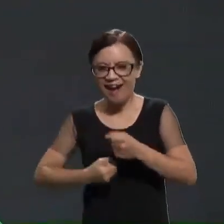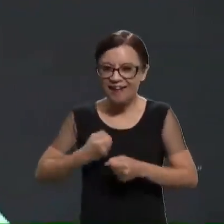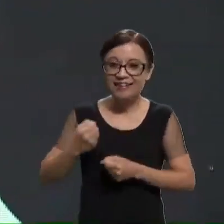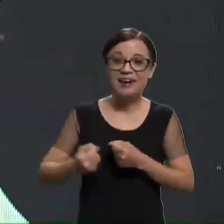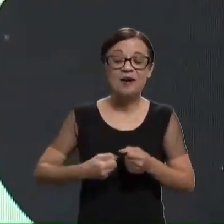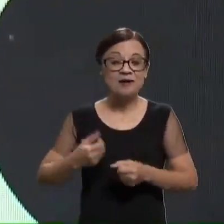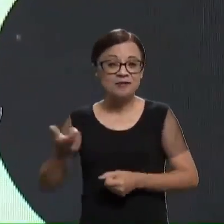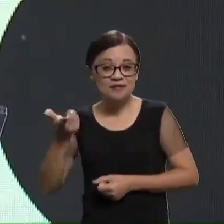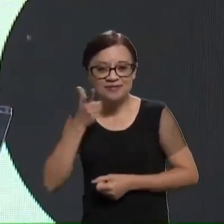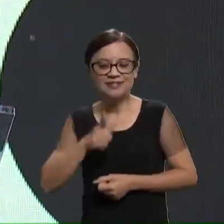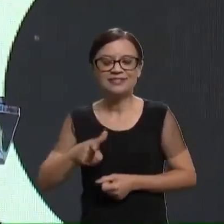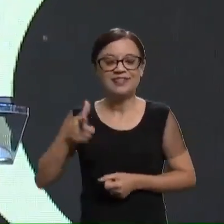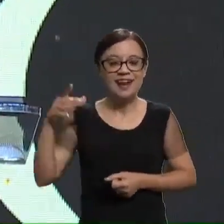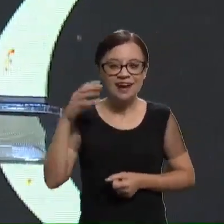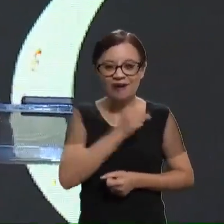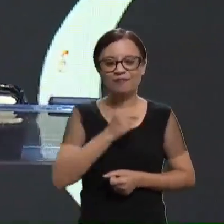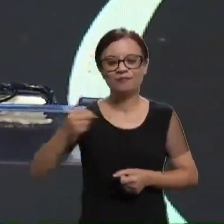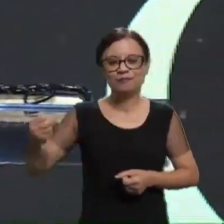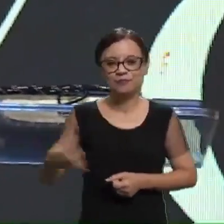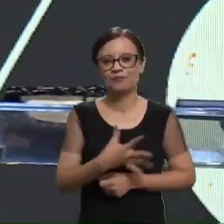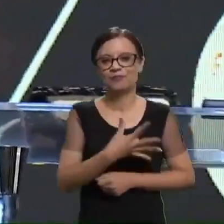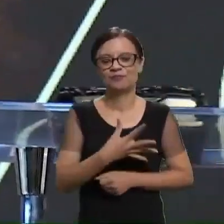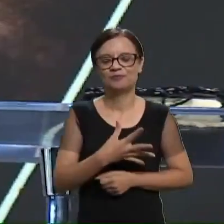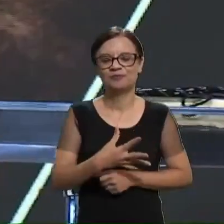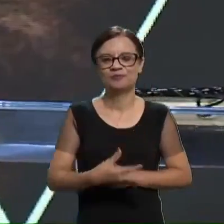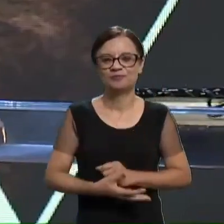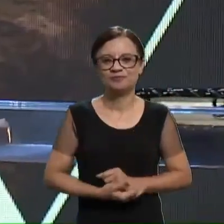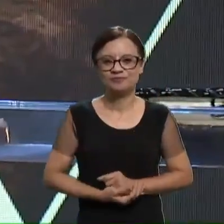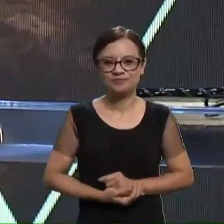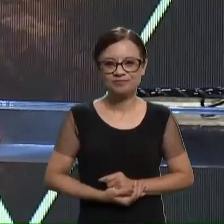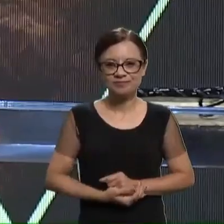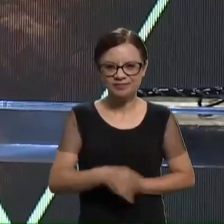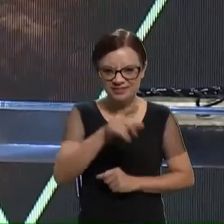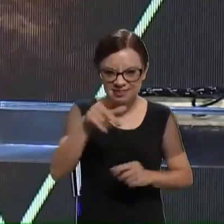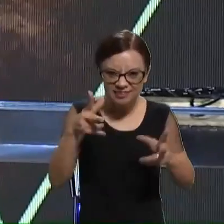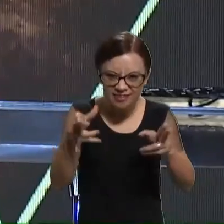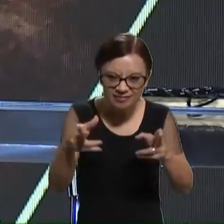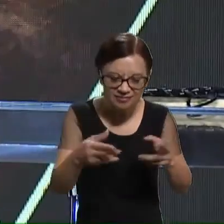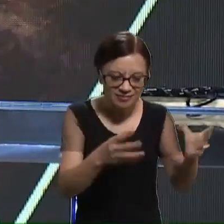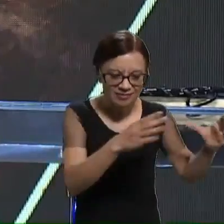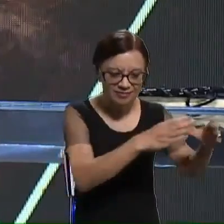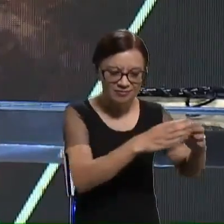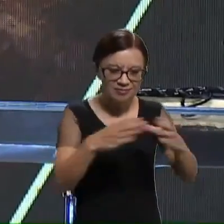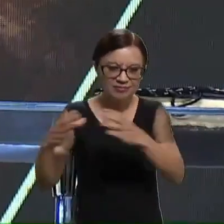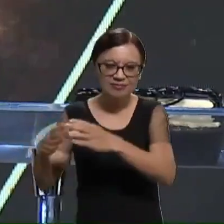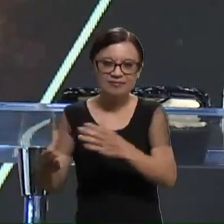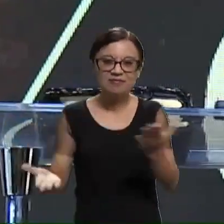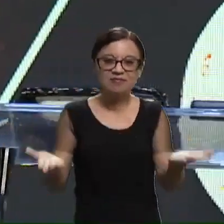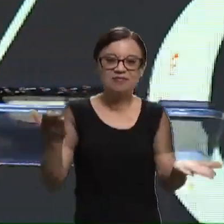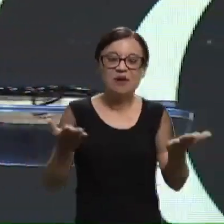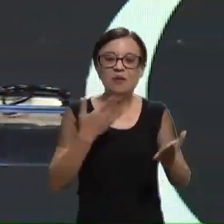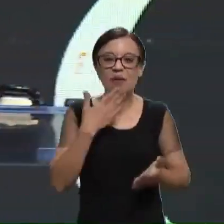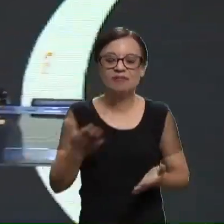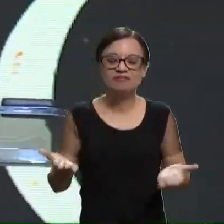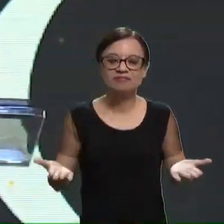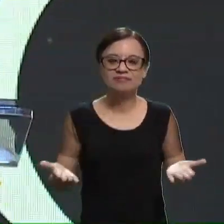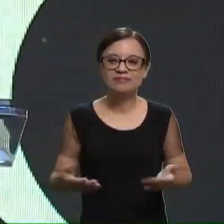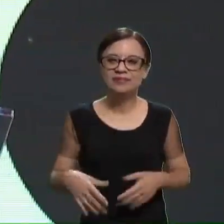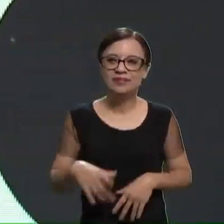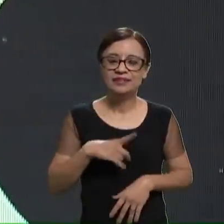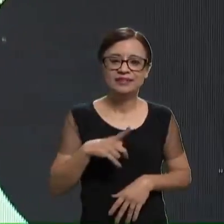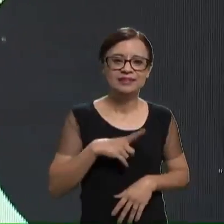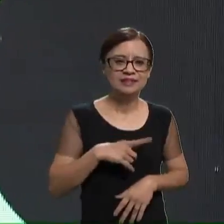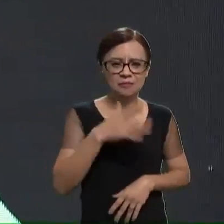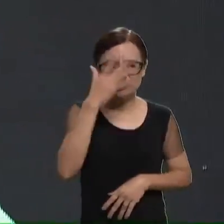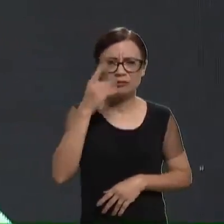para chegar logo o novo. Quem está assim? Ih, tem uns que estão assim: